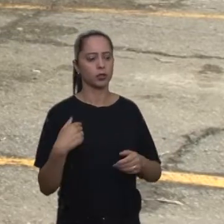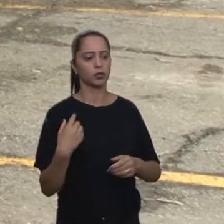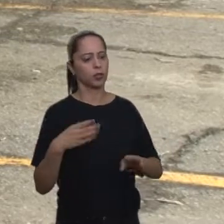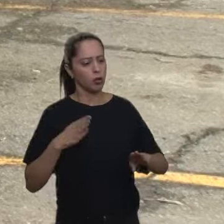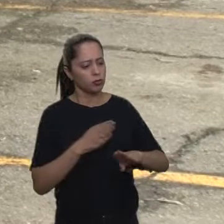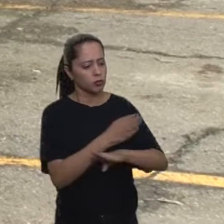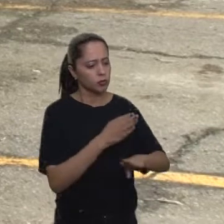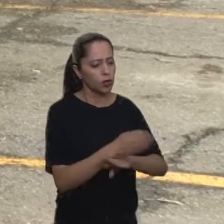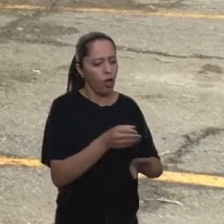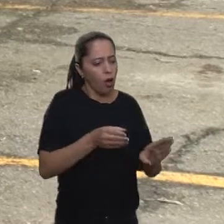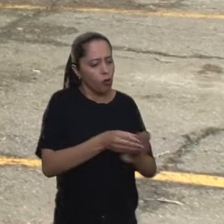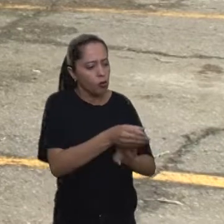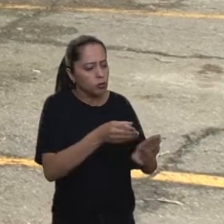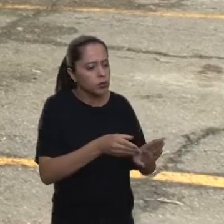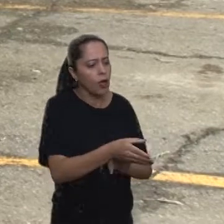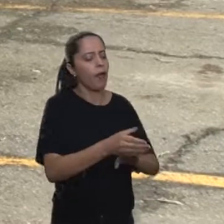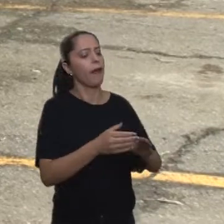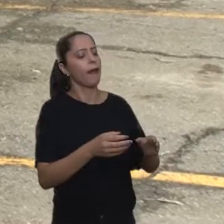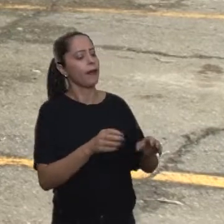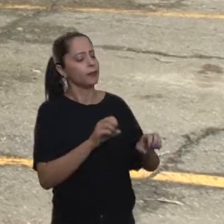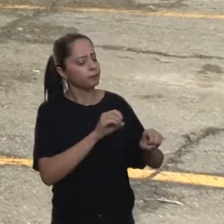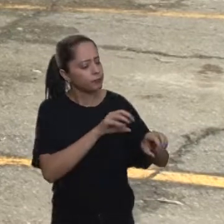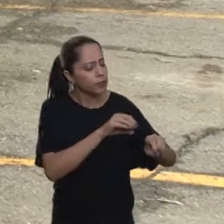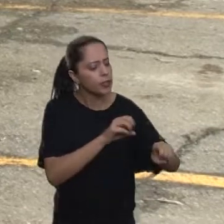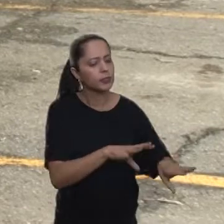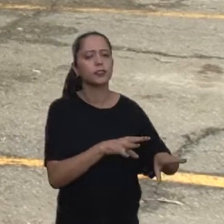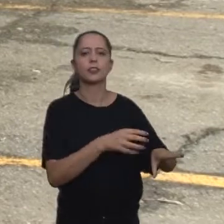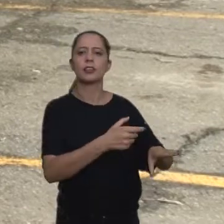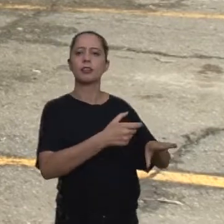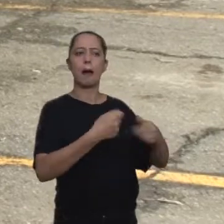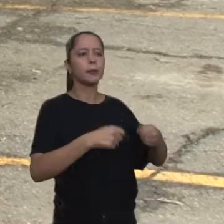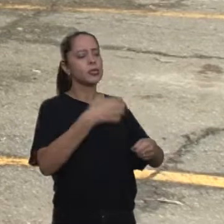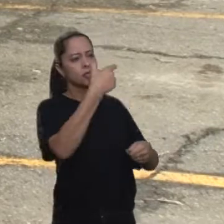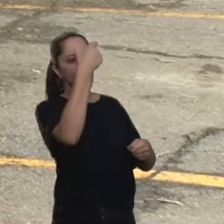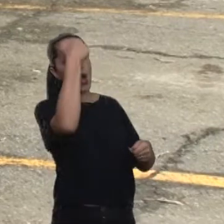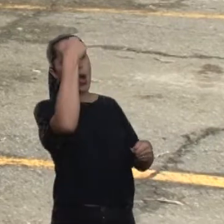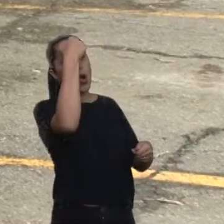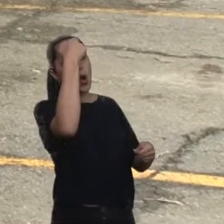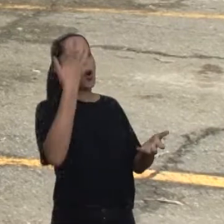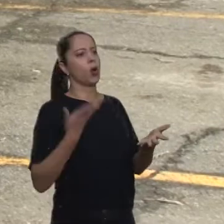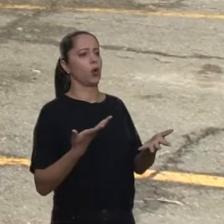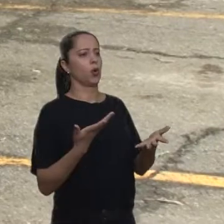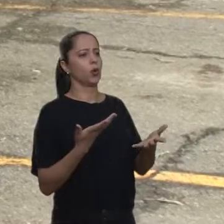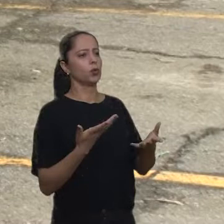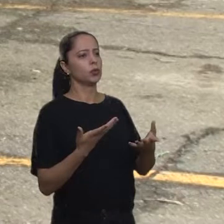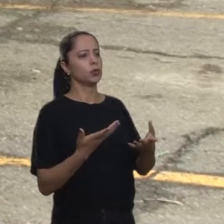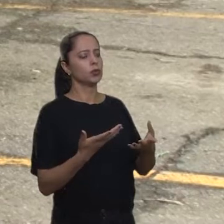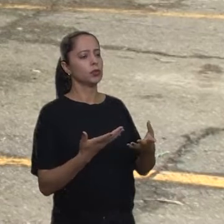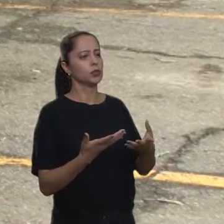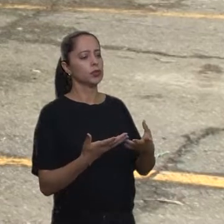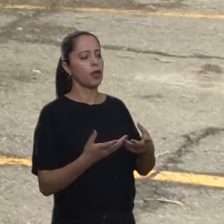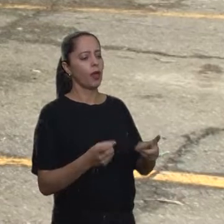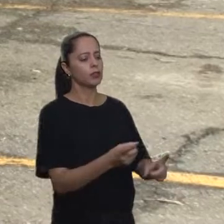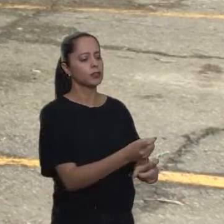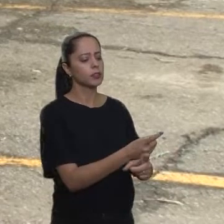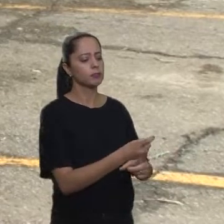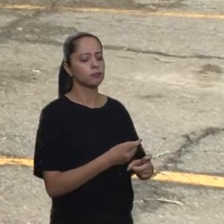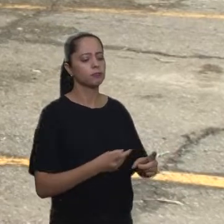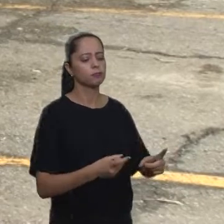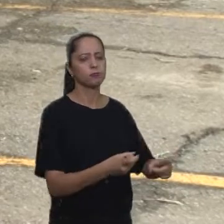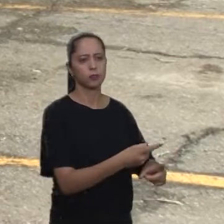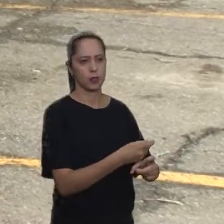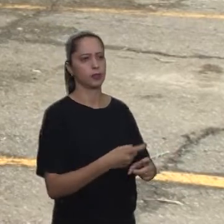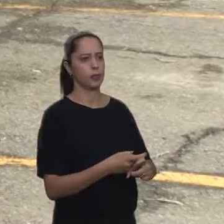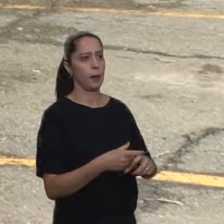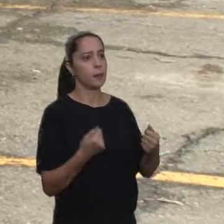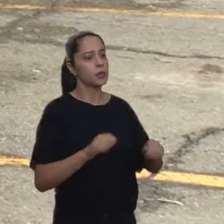pretende, né, com esses arrastões, convencer, mobilizar a população para que ela faça a sua parte no recolhimento desses